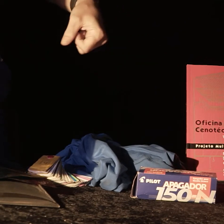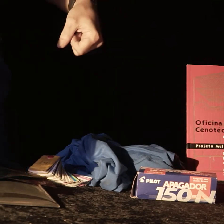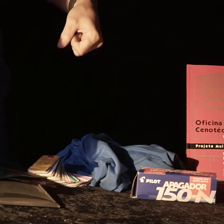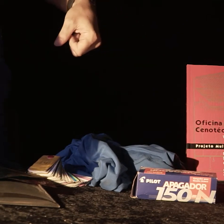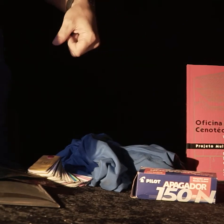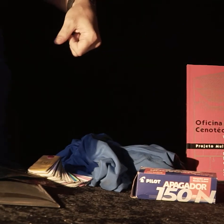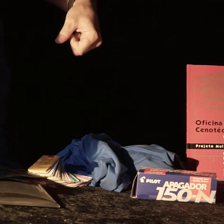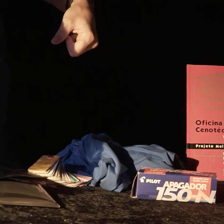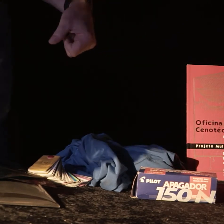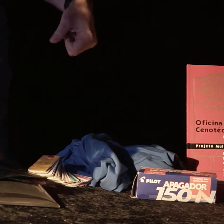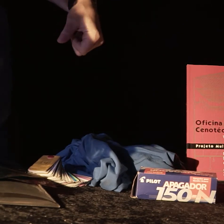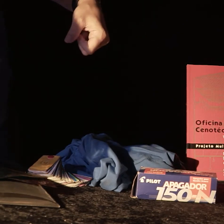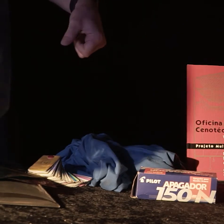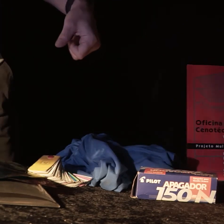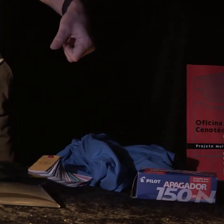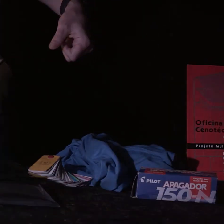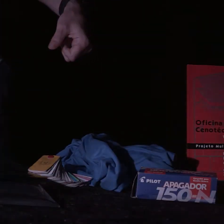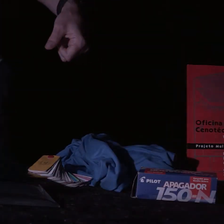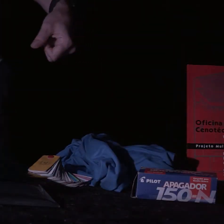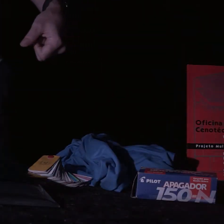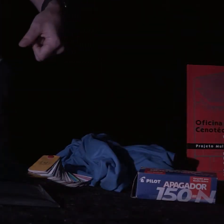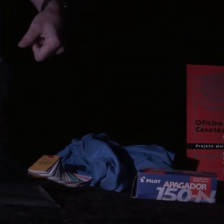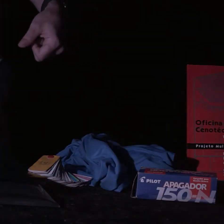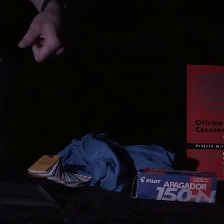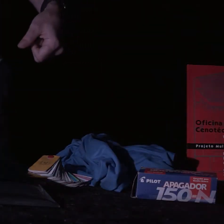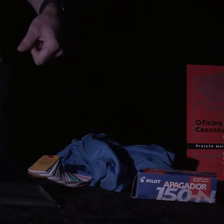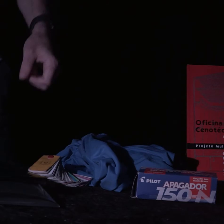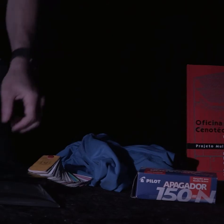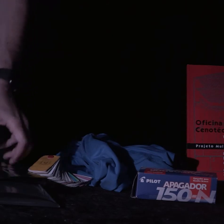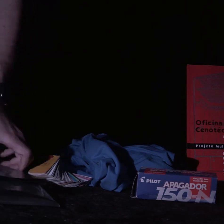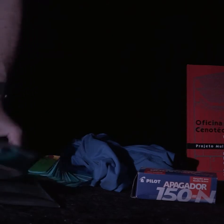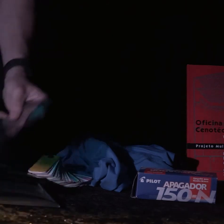do que sem a gelatina.